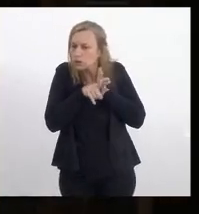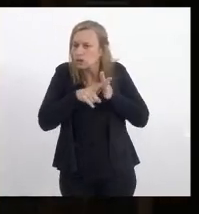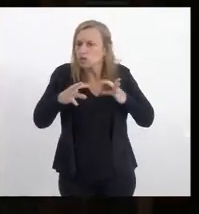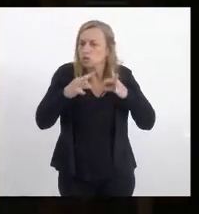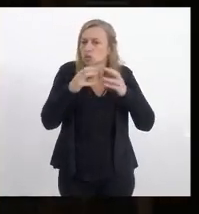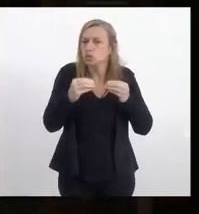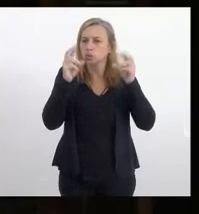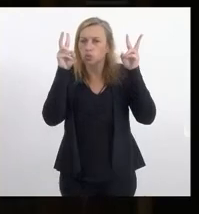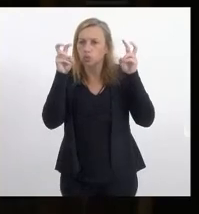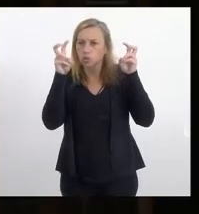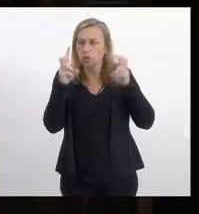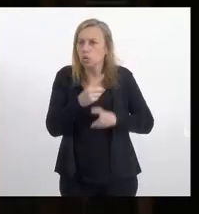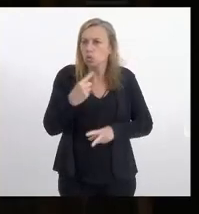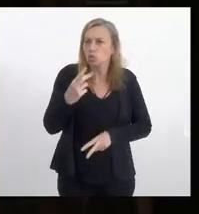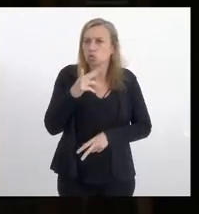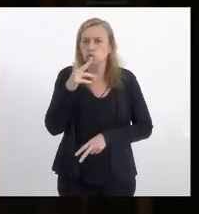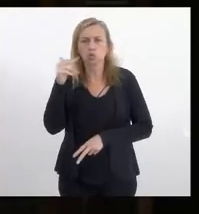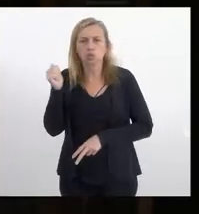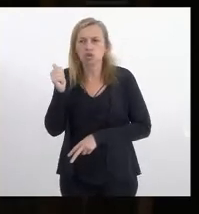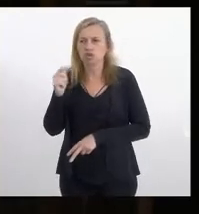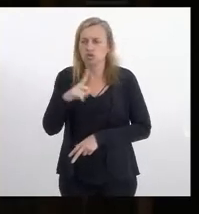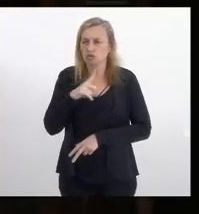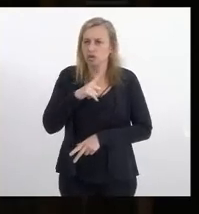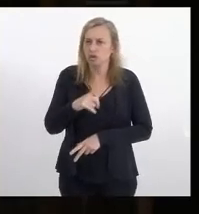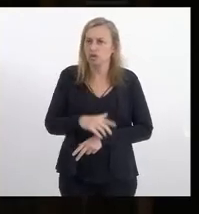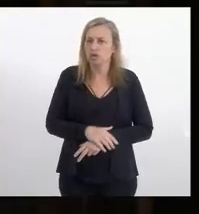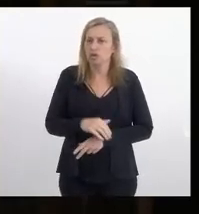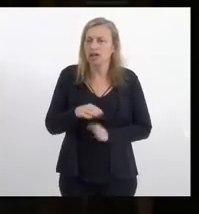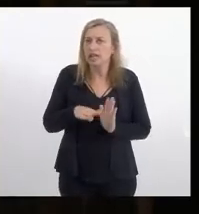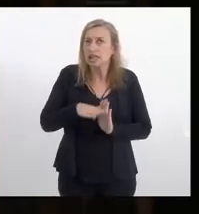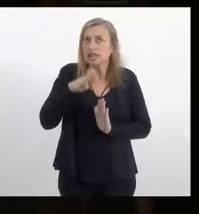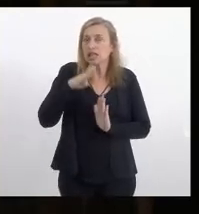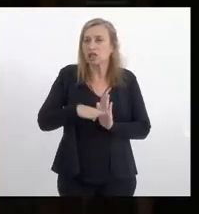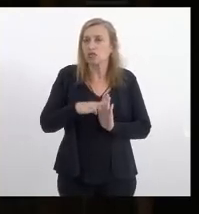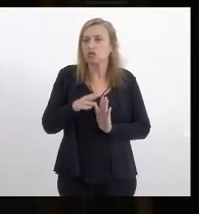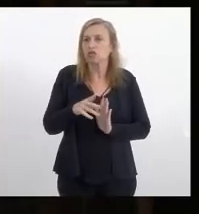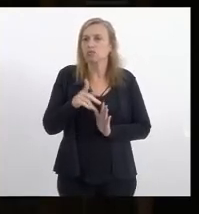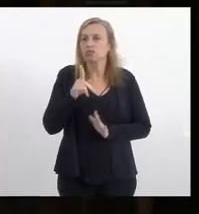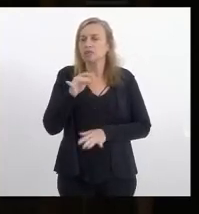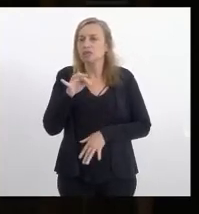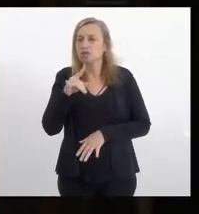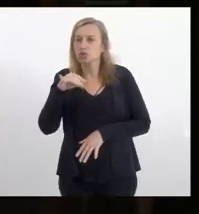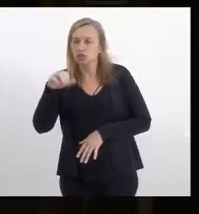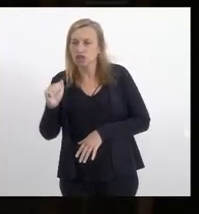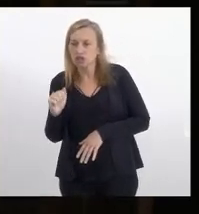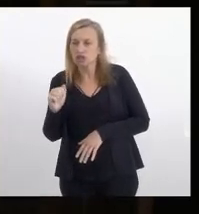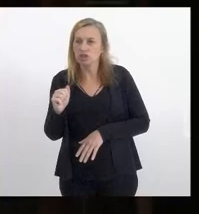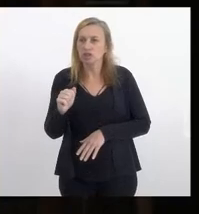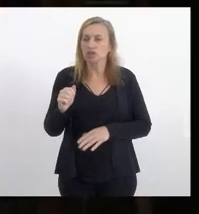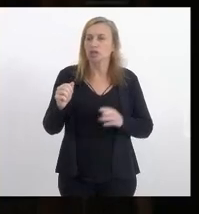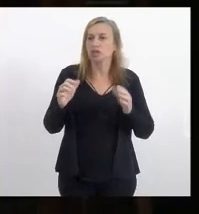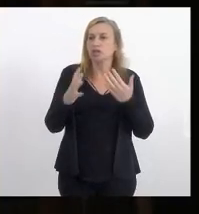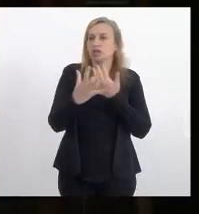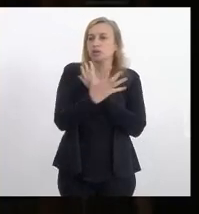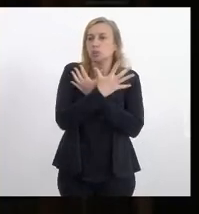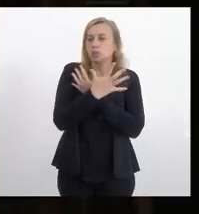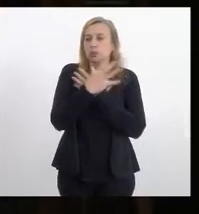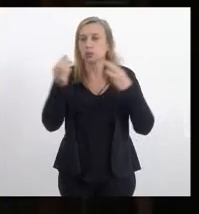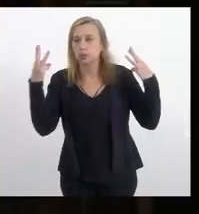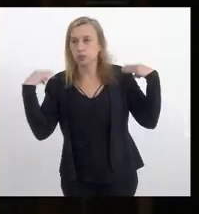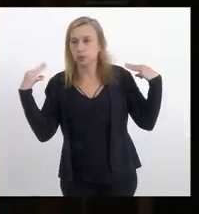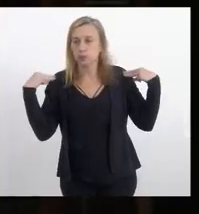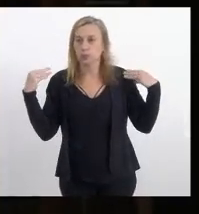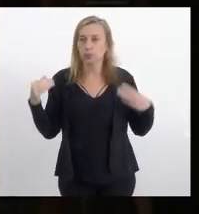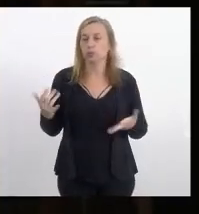casos e nós nunca tivemos a nível de pensionistas da Marinha exército aeronáutica